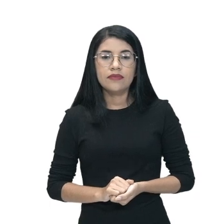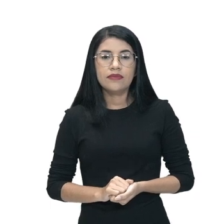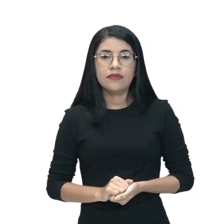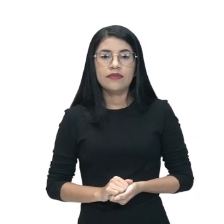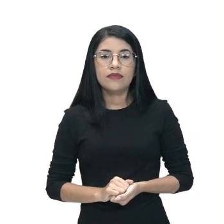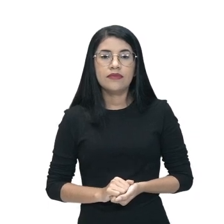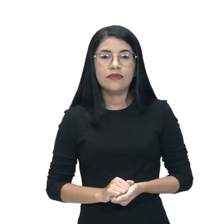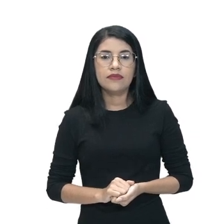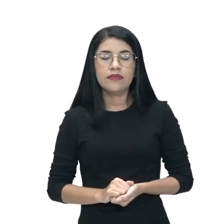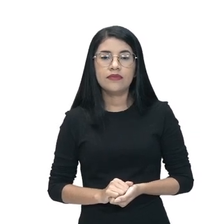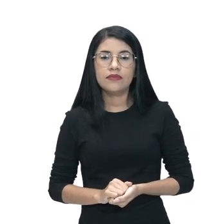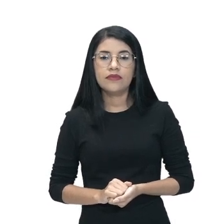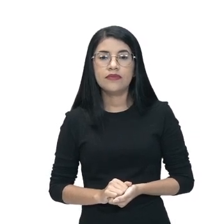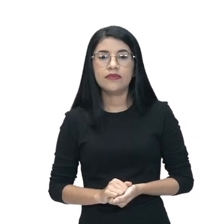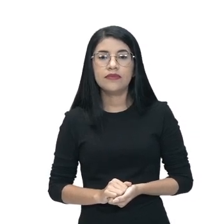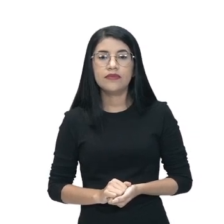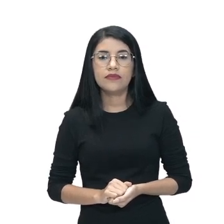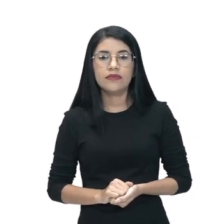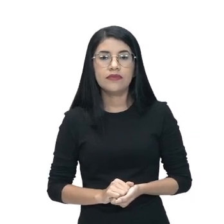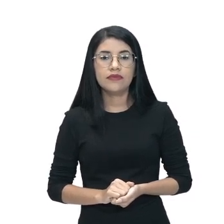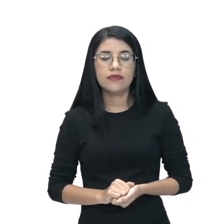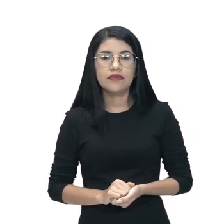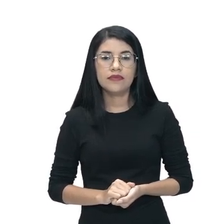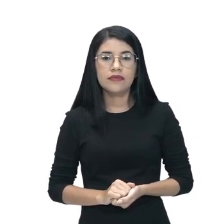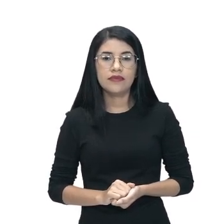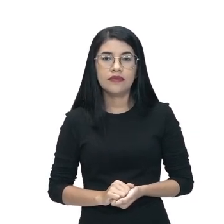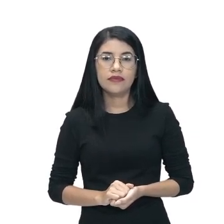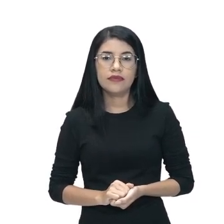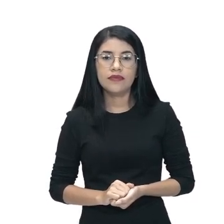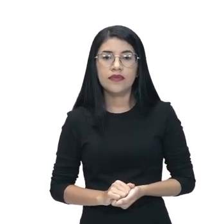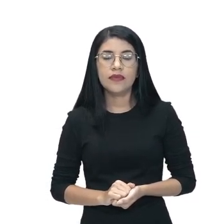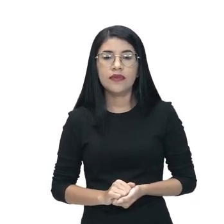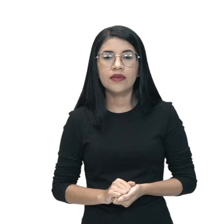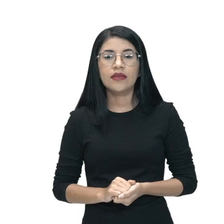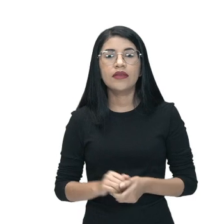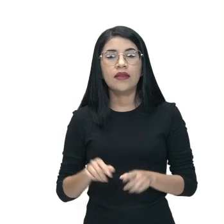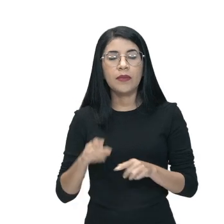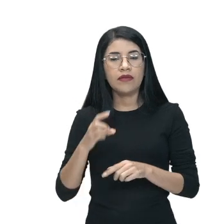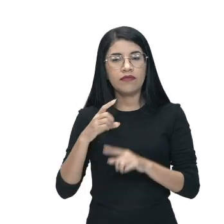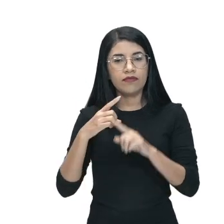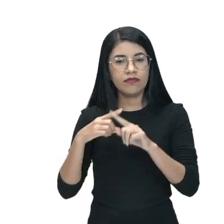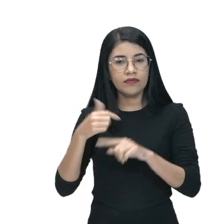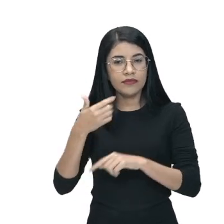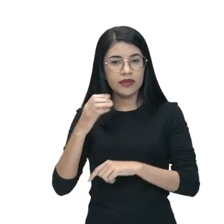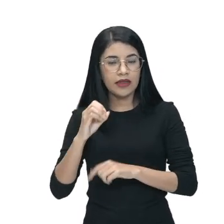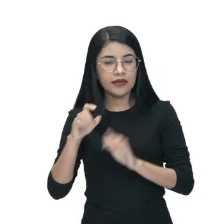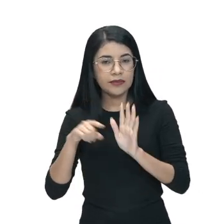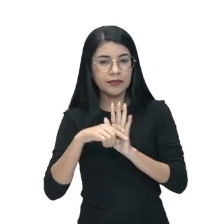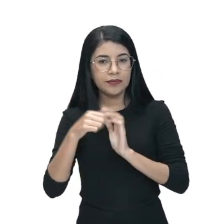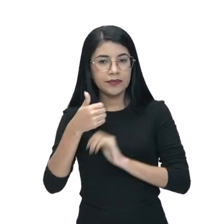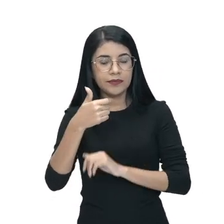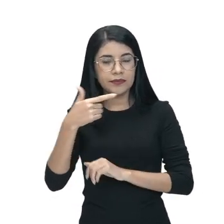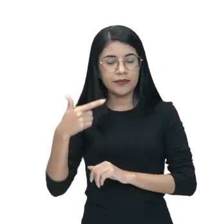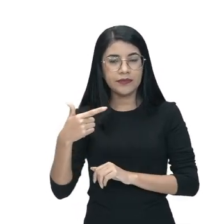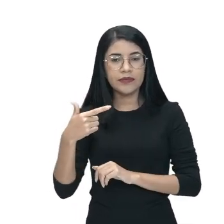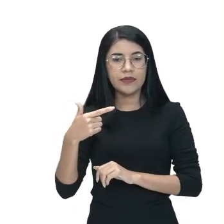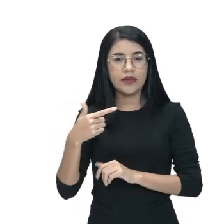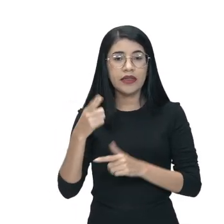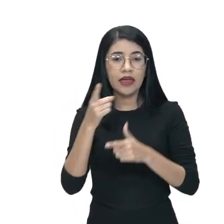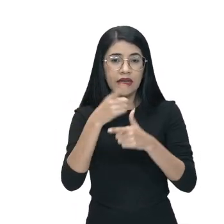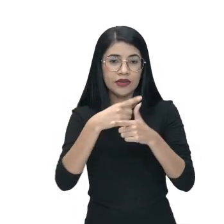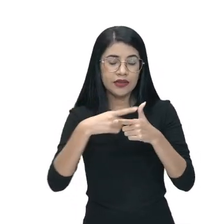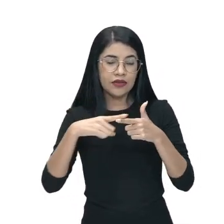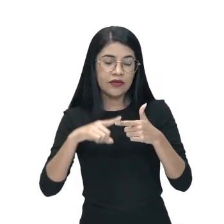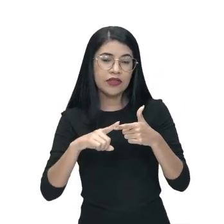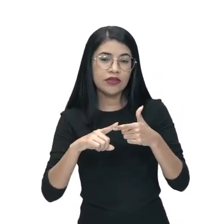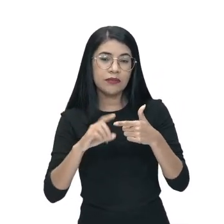Vezes 10 a menos 12. 10 a menos 12. E aqui eu vou dividir todo mundo aqui pela